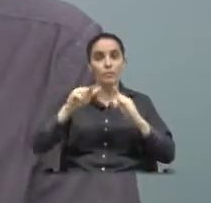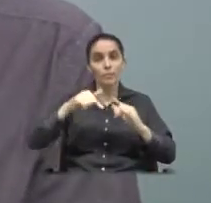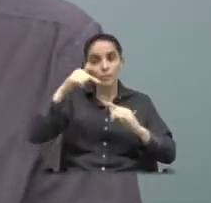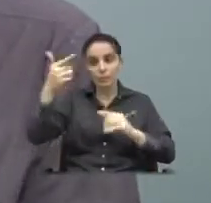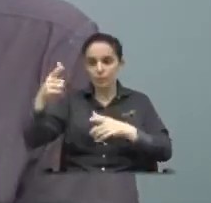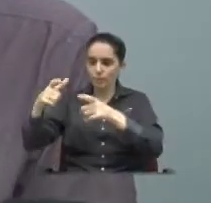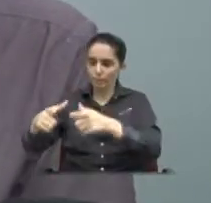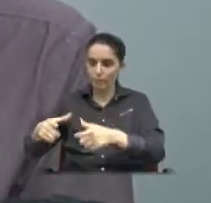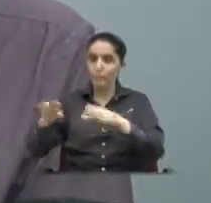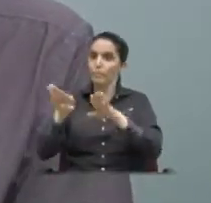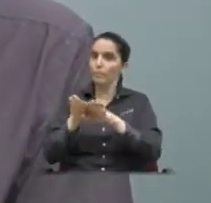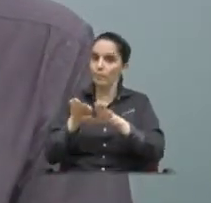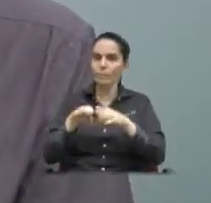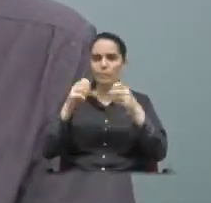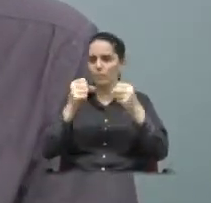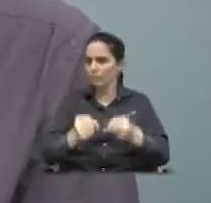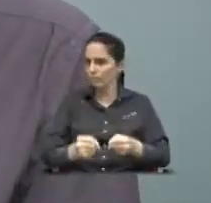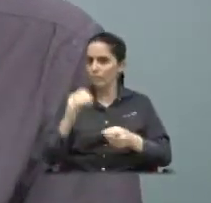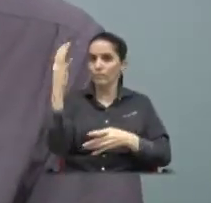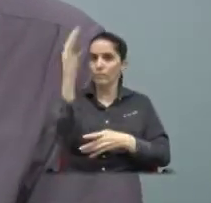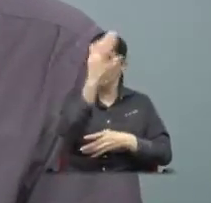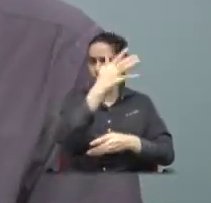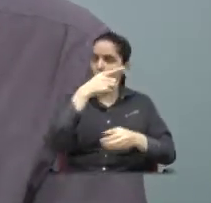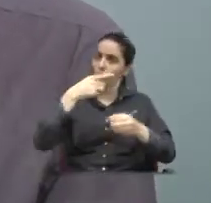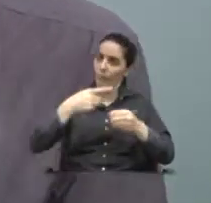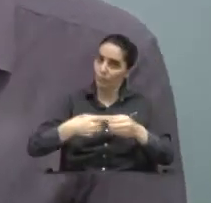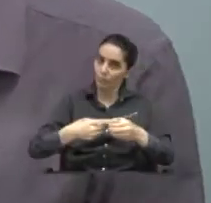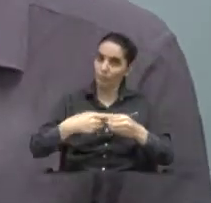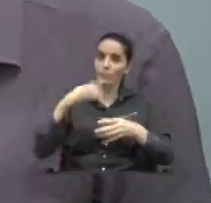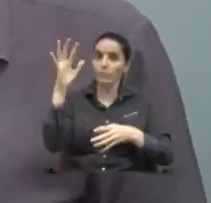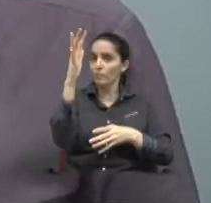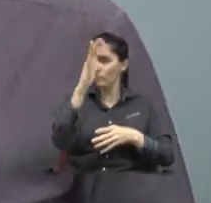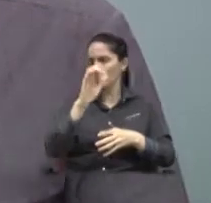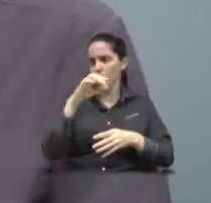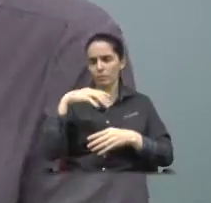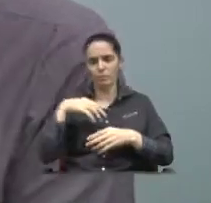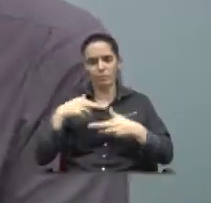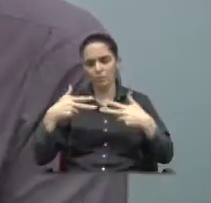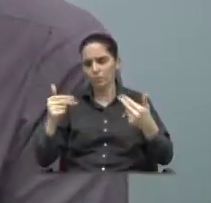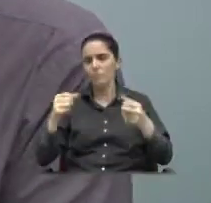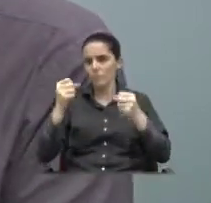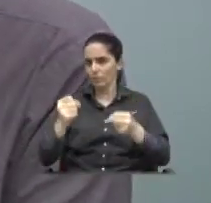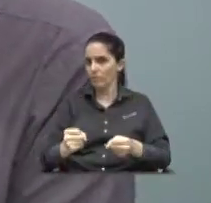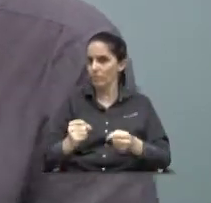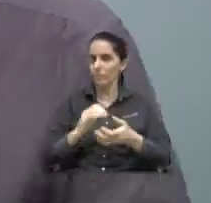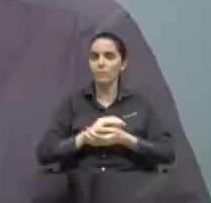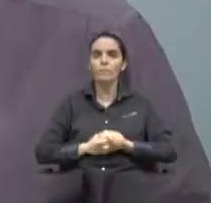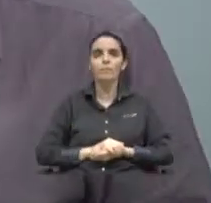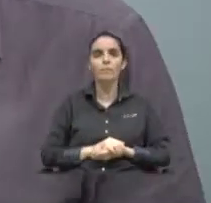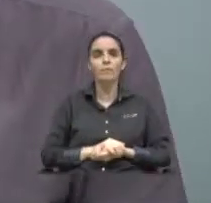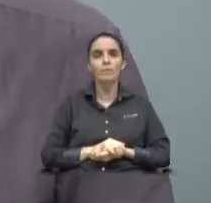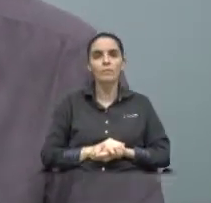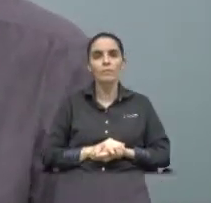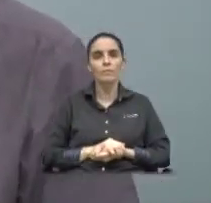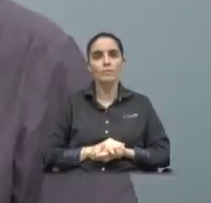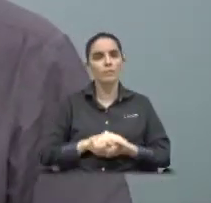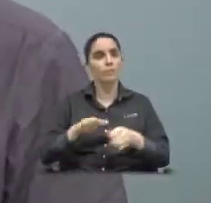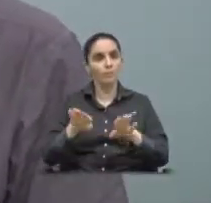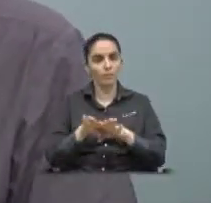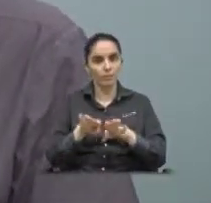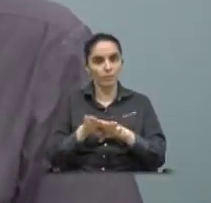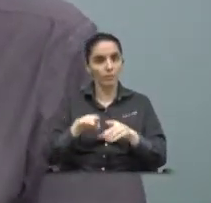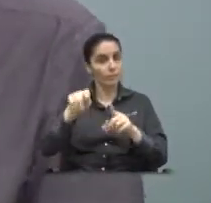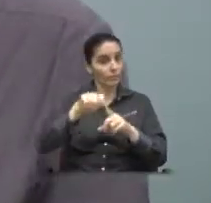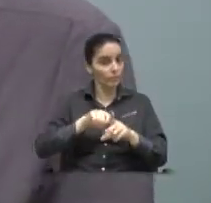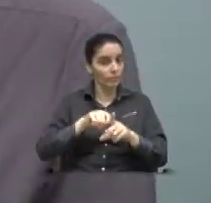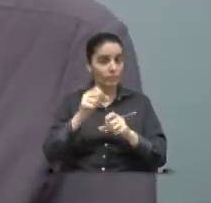local. Pode ser feito lá no Parque Cidade, como pode ser feito em outra praça. E nada impede que num momento ou num mês do